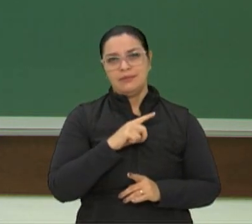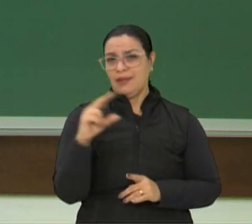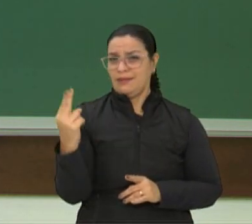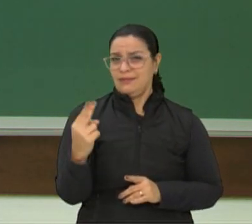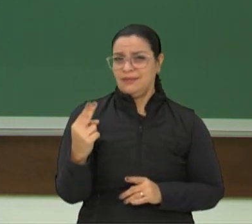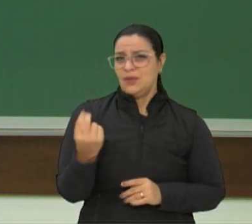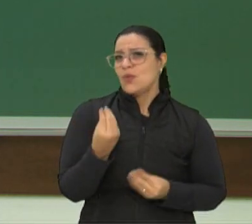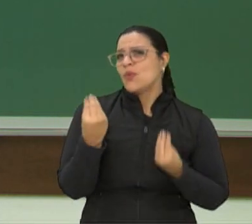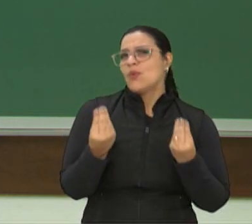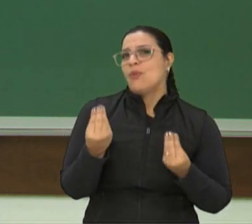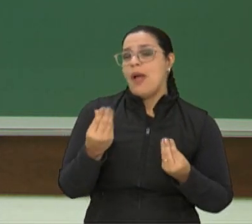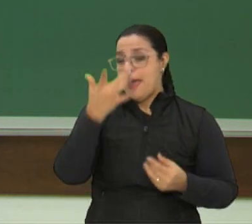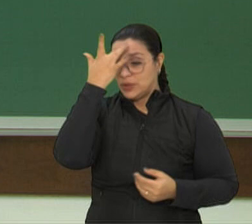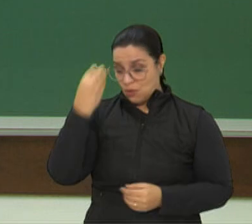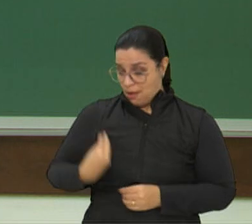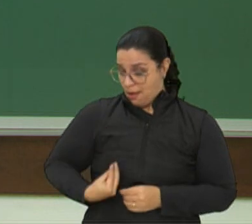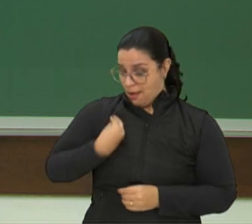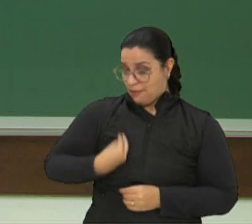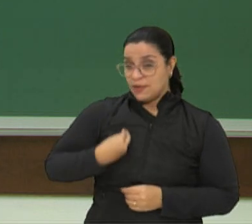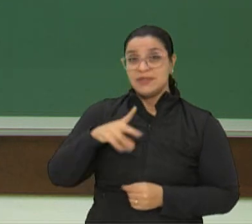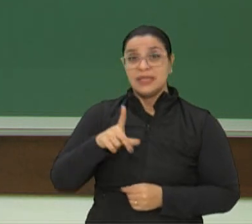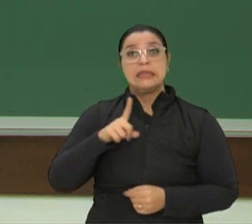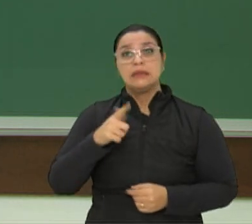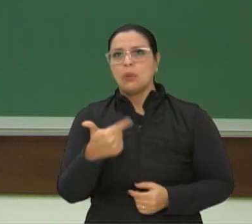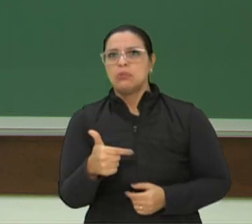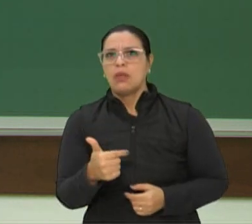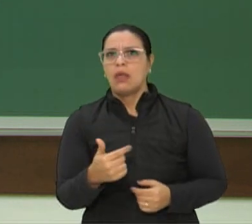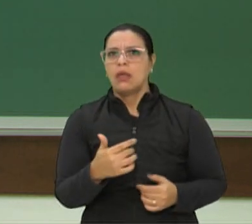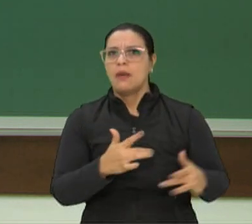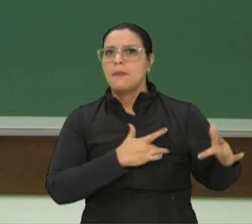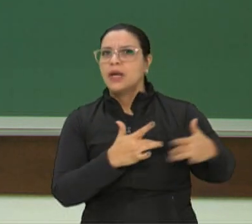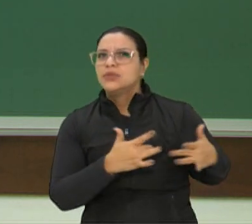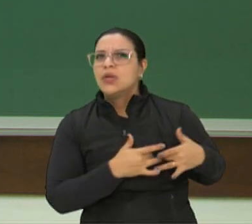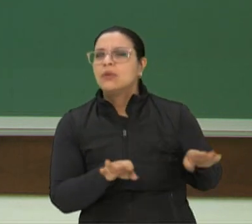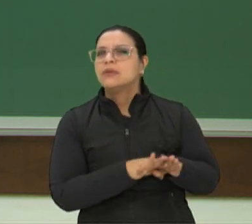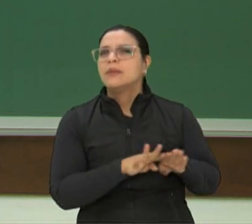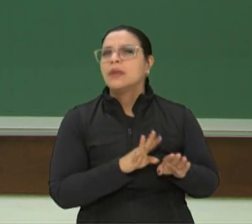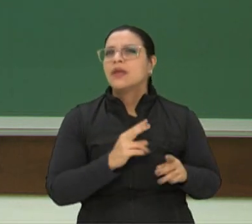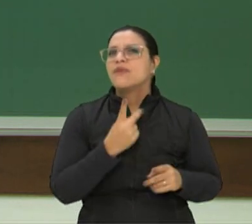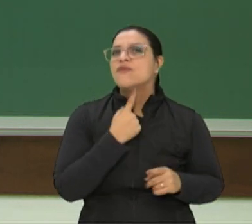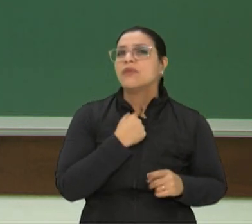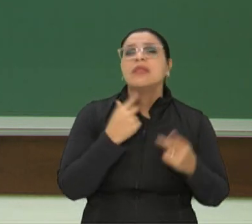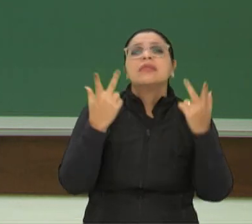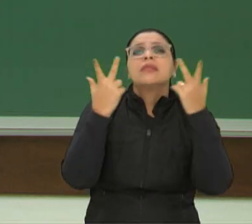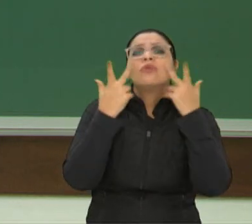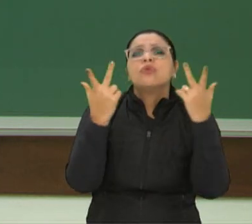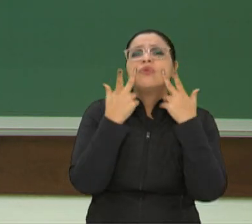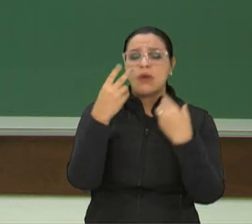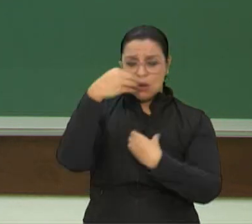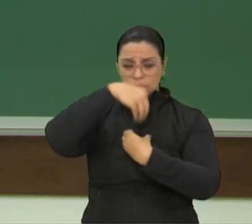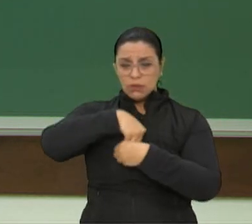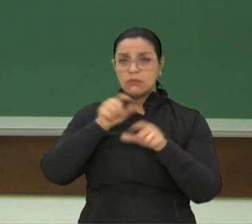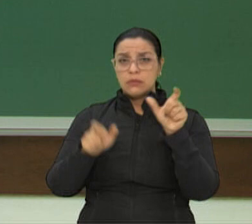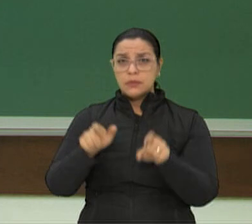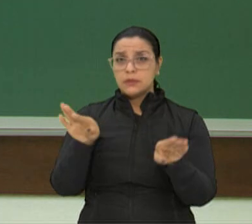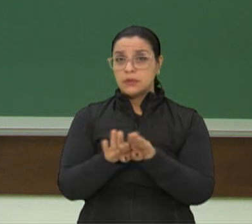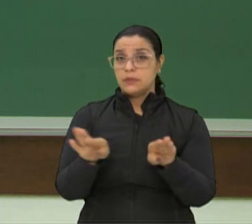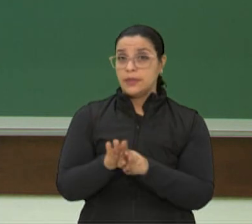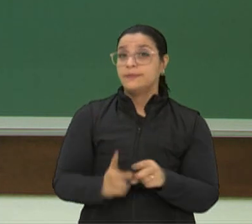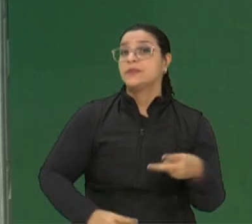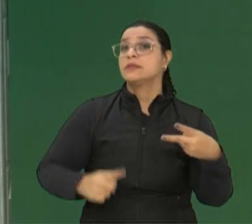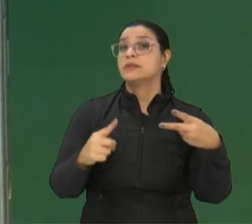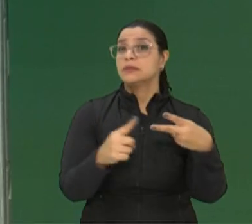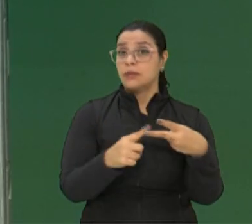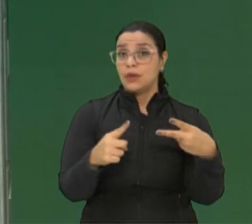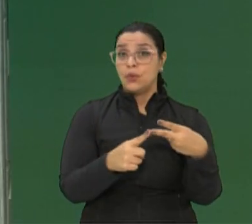como você, né, existir enquanto ser humano sem ter isso, porque isso é natural em você. Tá? E outro ponto, elas